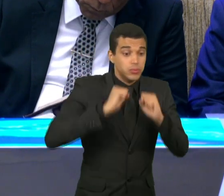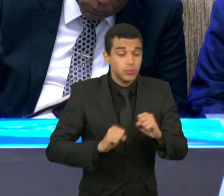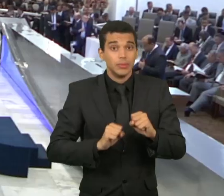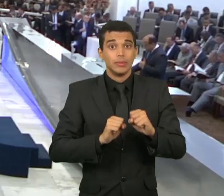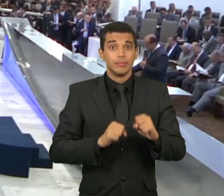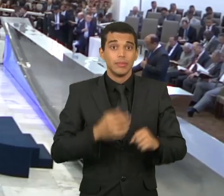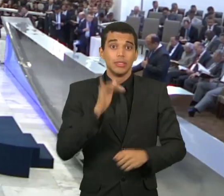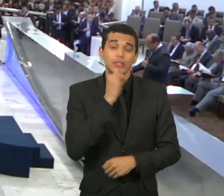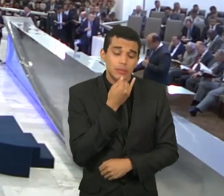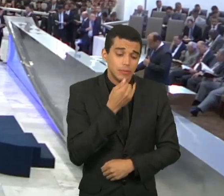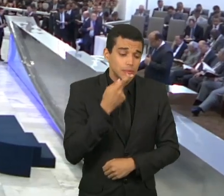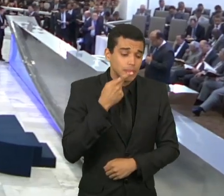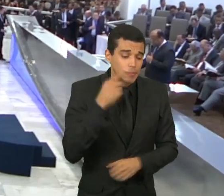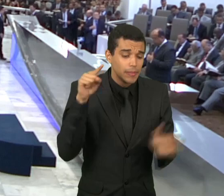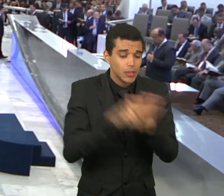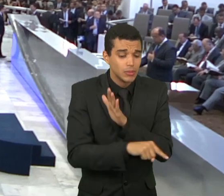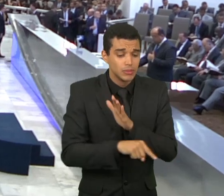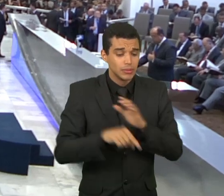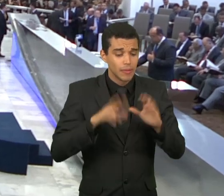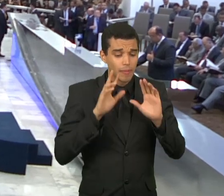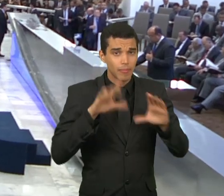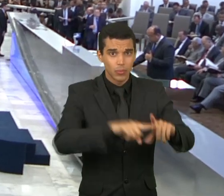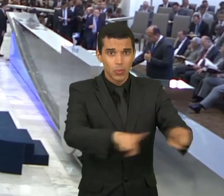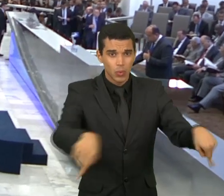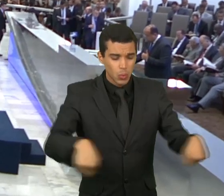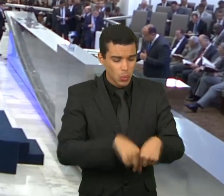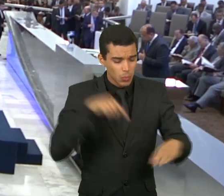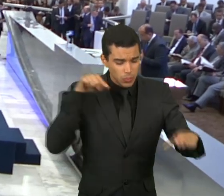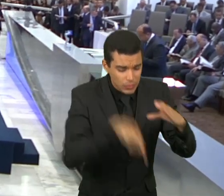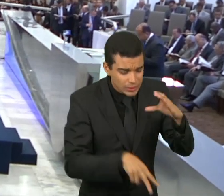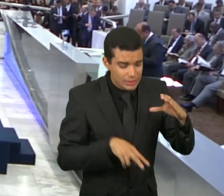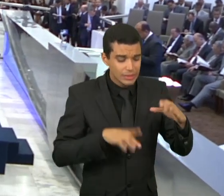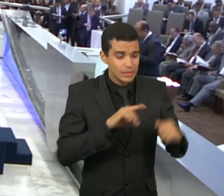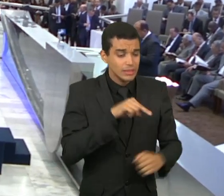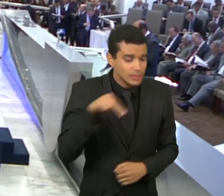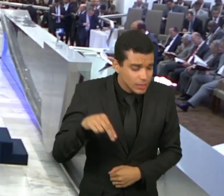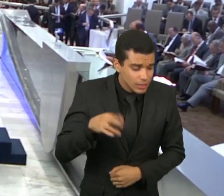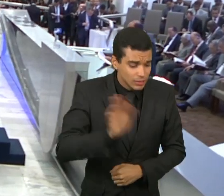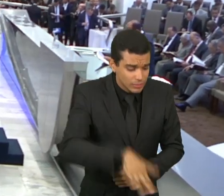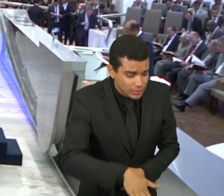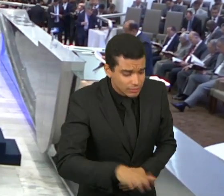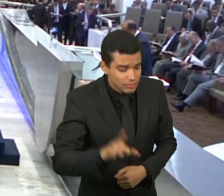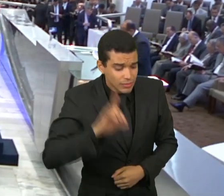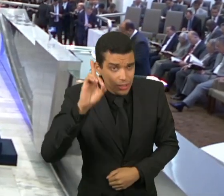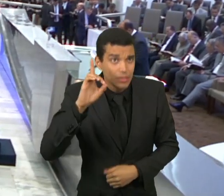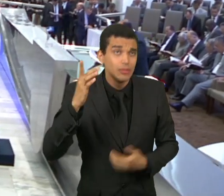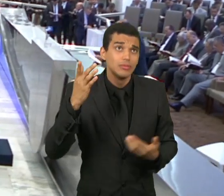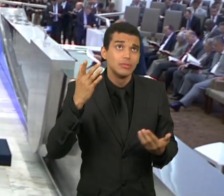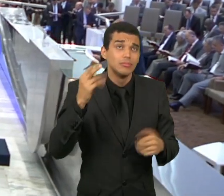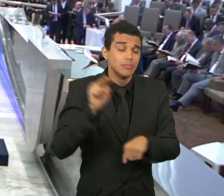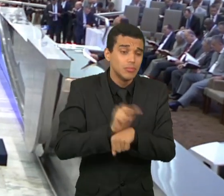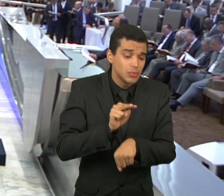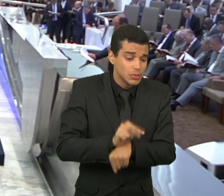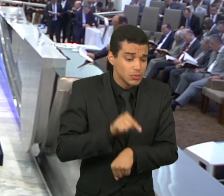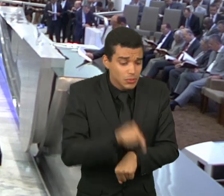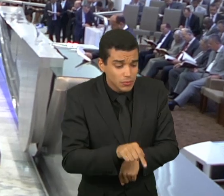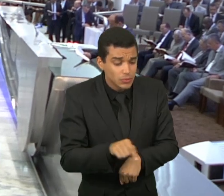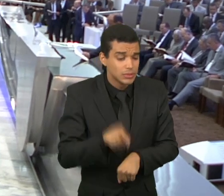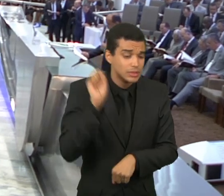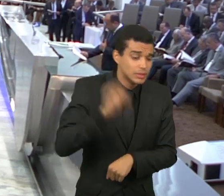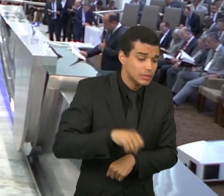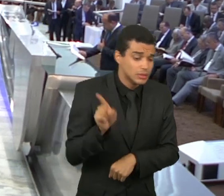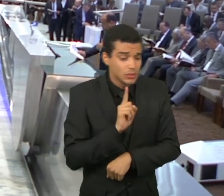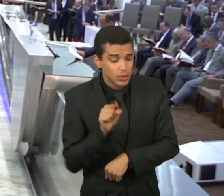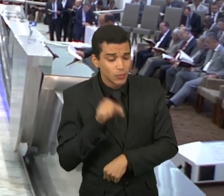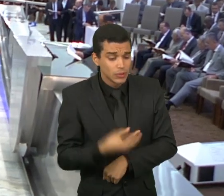E falando o rei disse a Daniel: Daniel, servo do Deus vivo, dar-se-ia o caso que teu Deus,